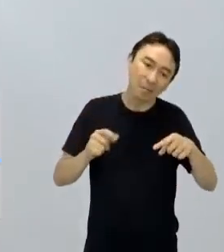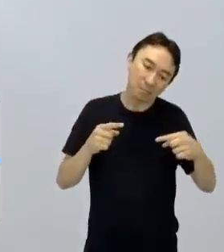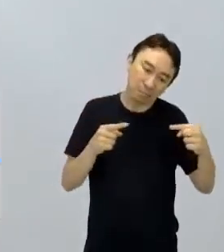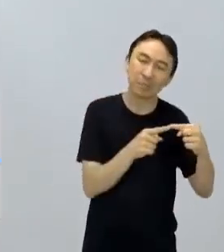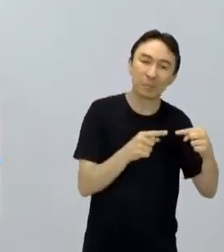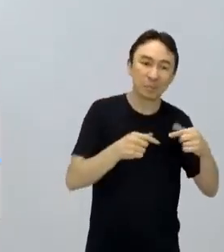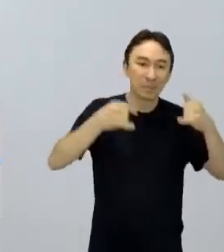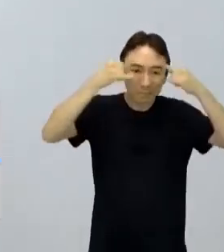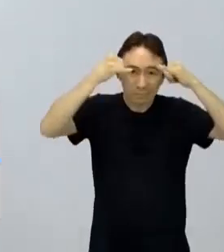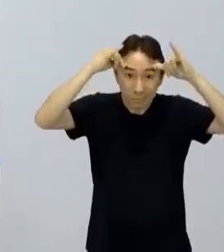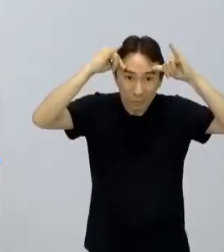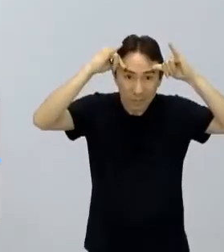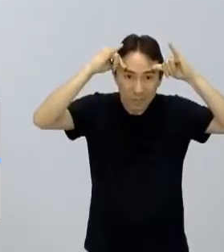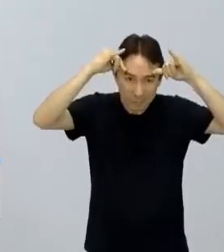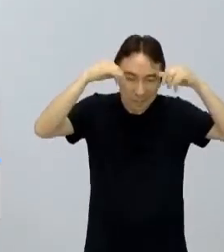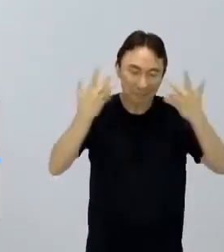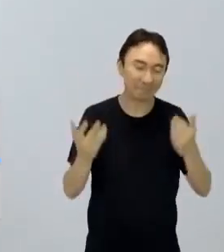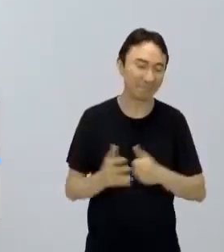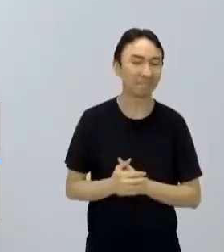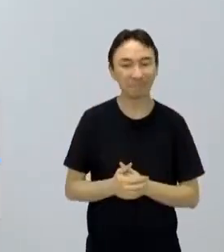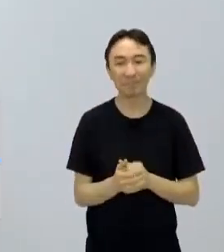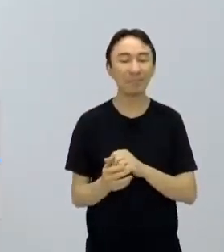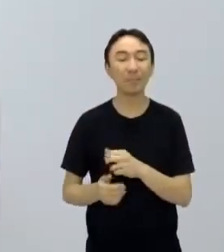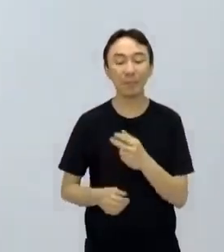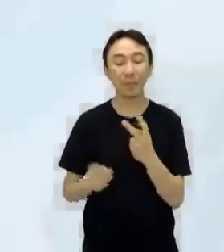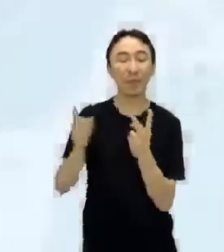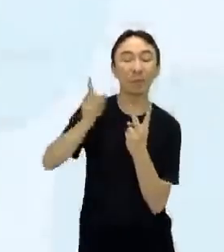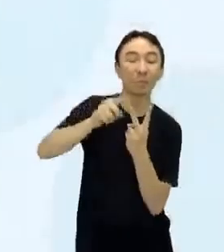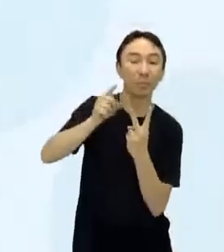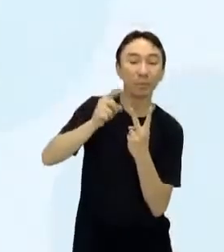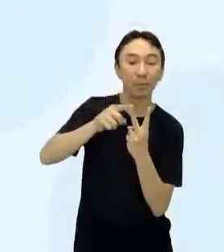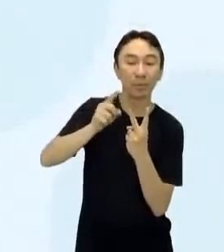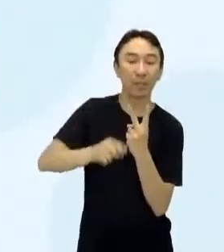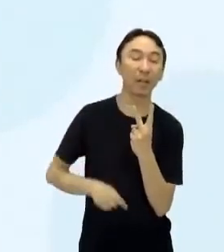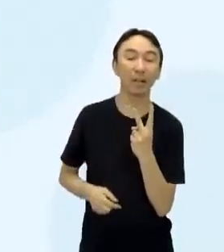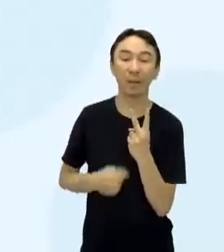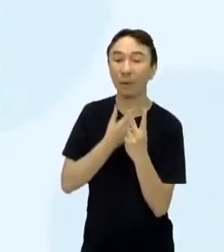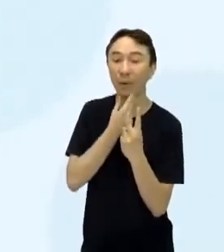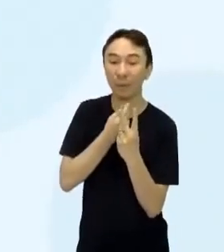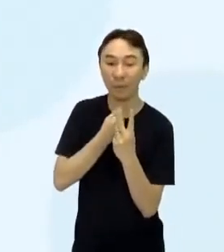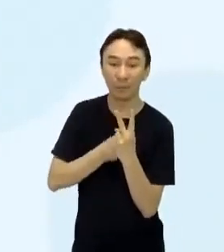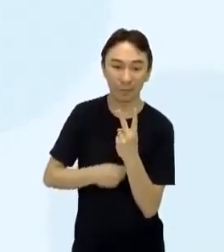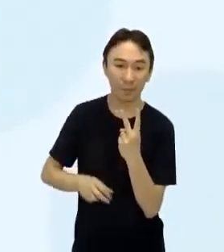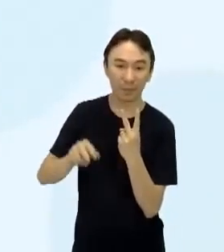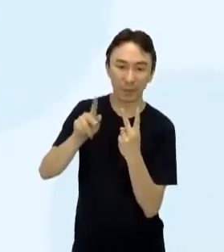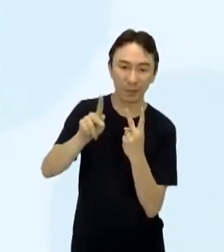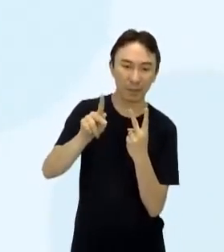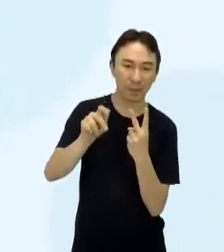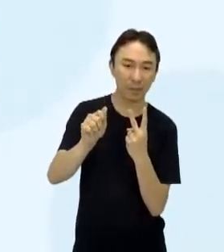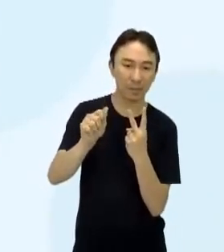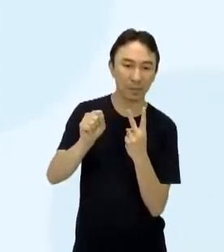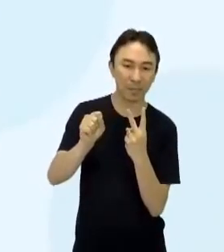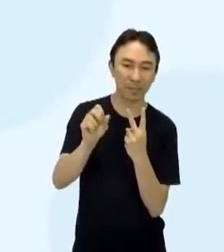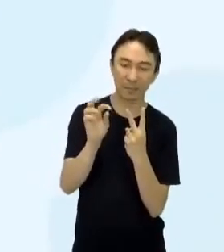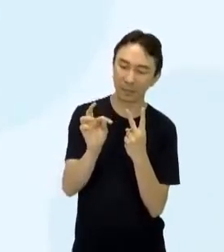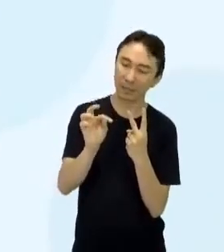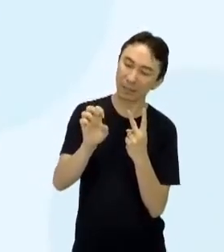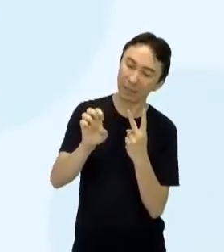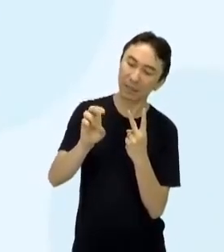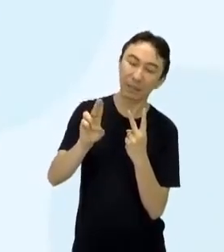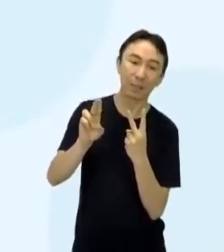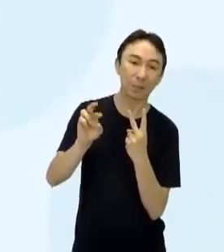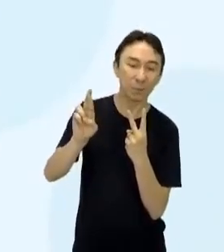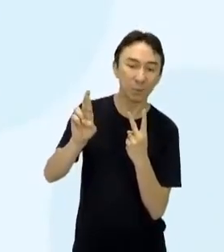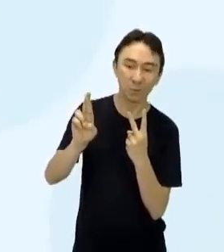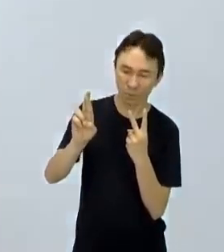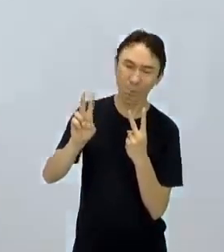Jenner. O outro que apareceu foi o Louis Pasteur, né? Ele já era francês, era químico, né? Francês, e